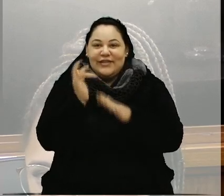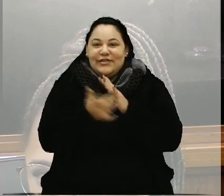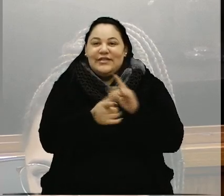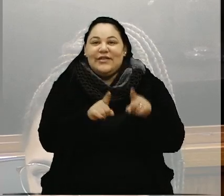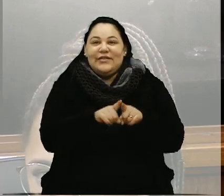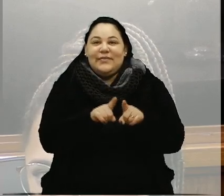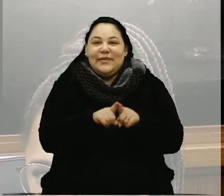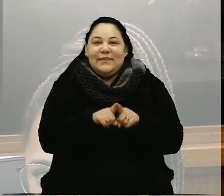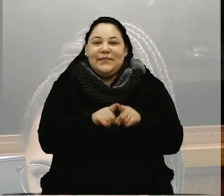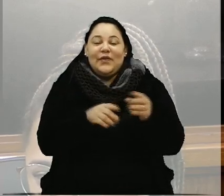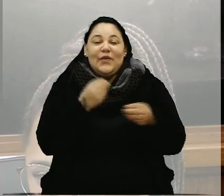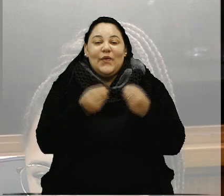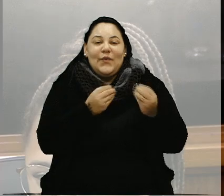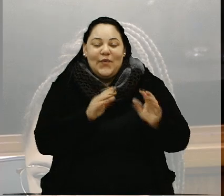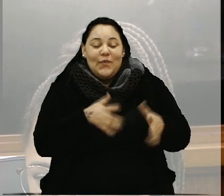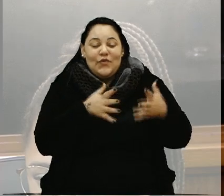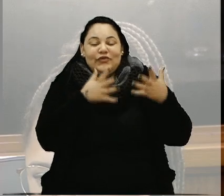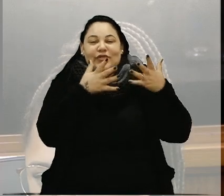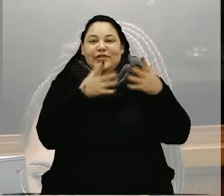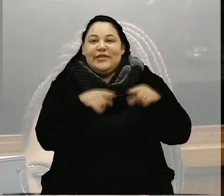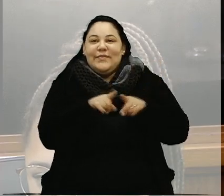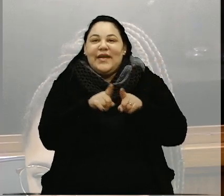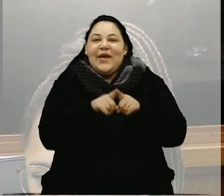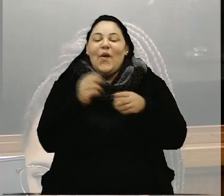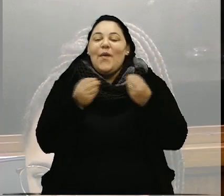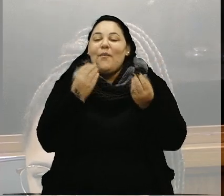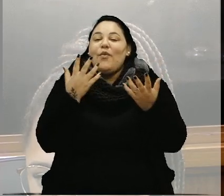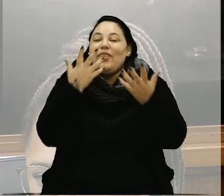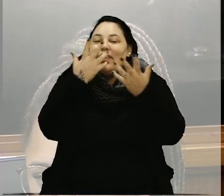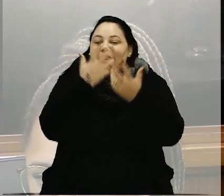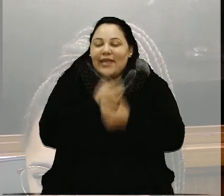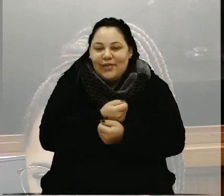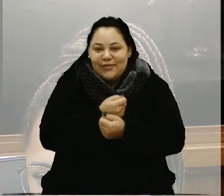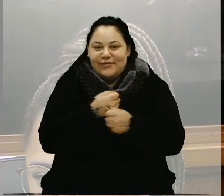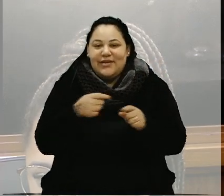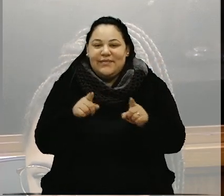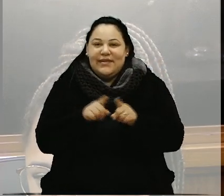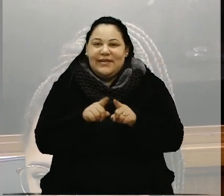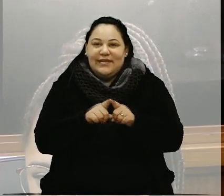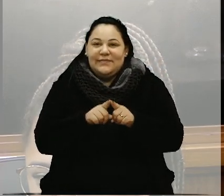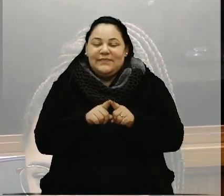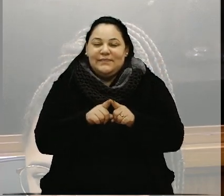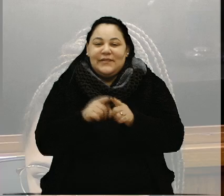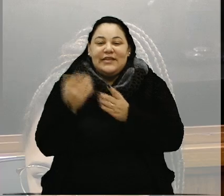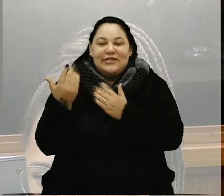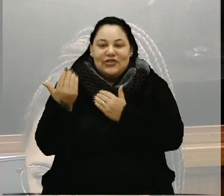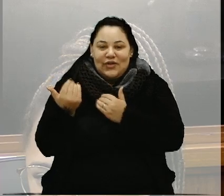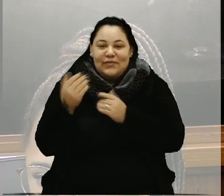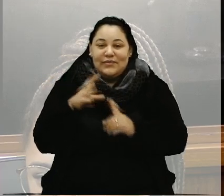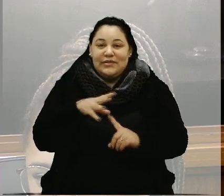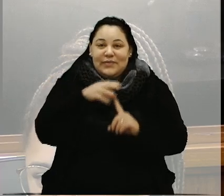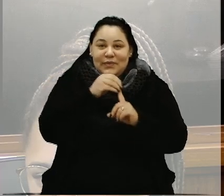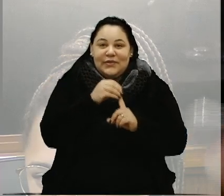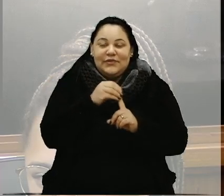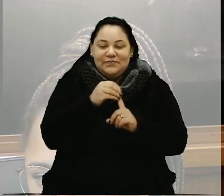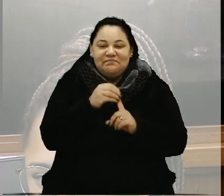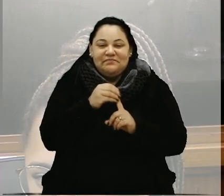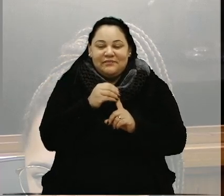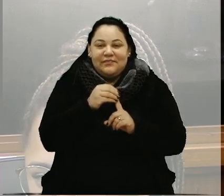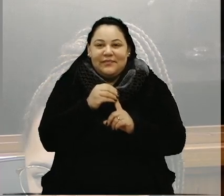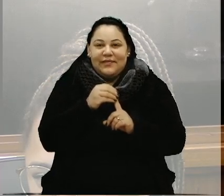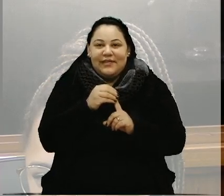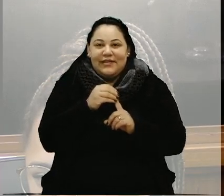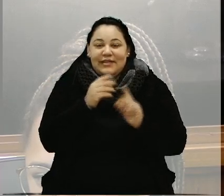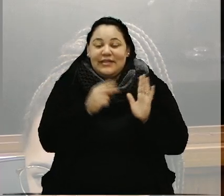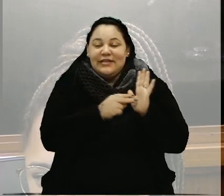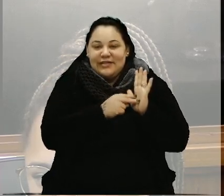o quão motivador, o quão bonito, né, esses jovens, principalmente, que me chamou a atenção, se